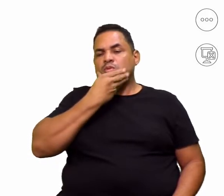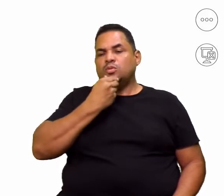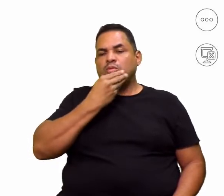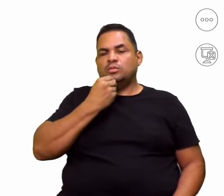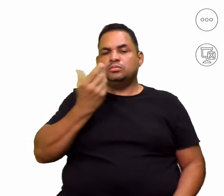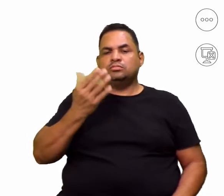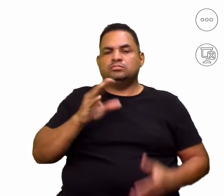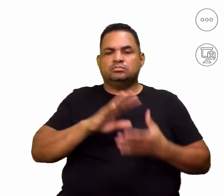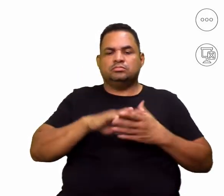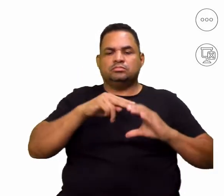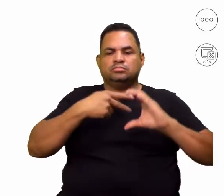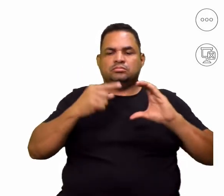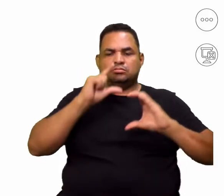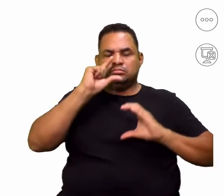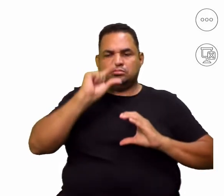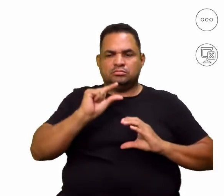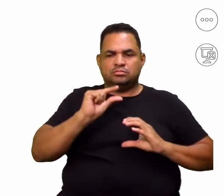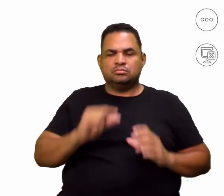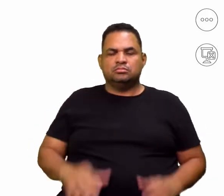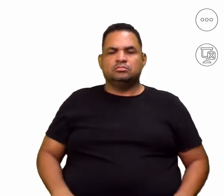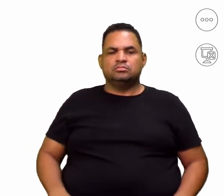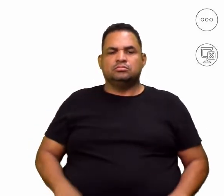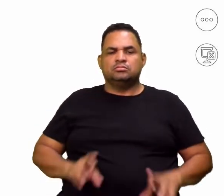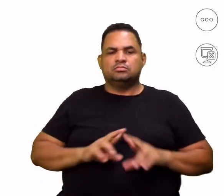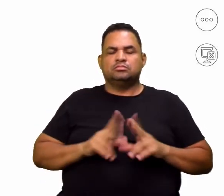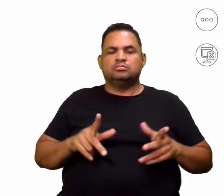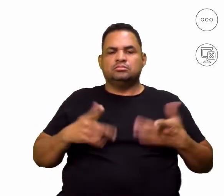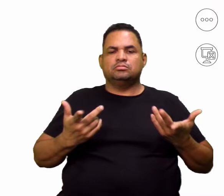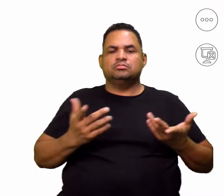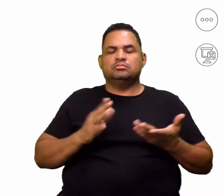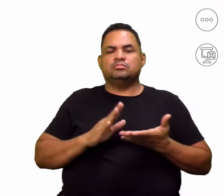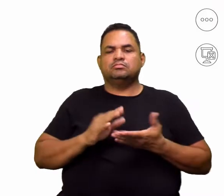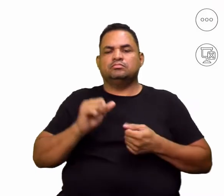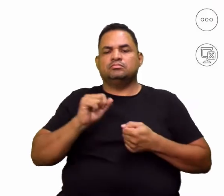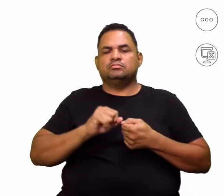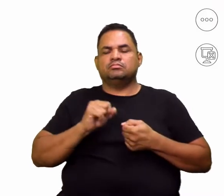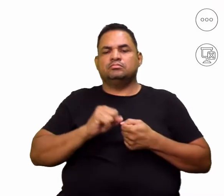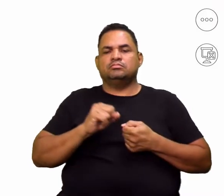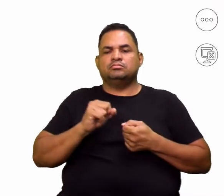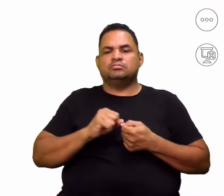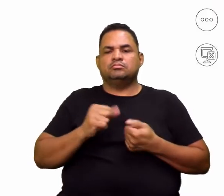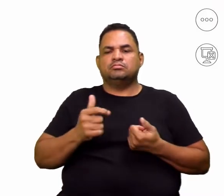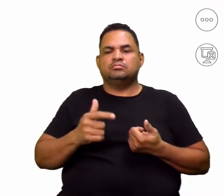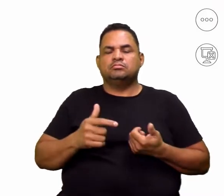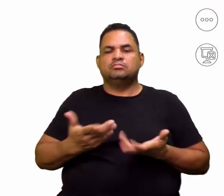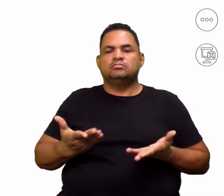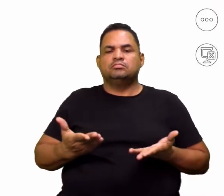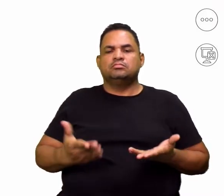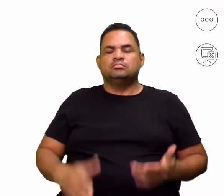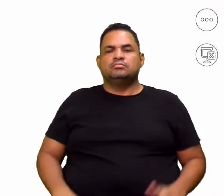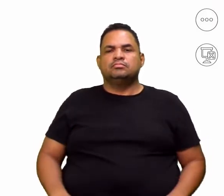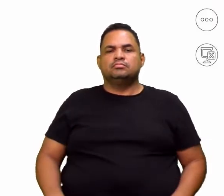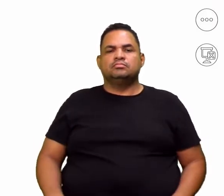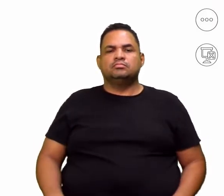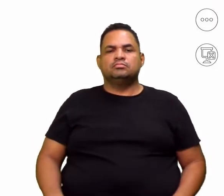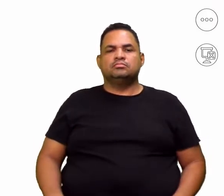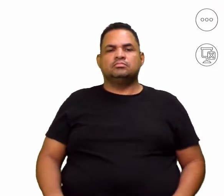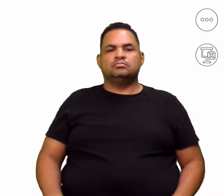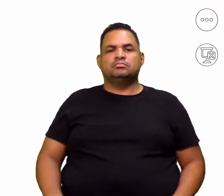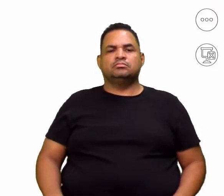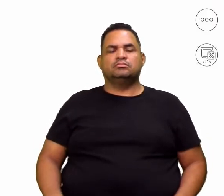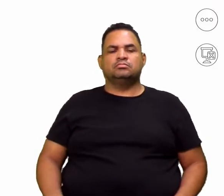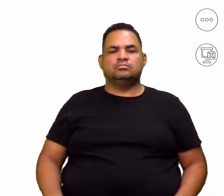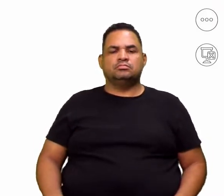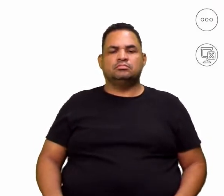bem menorzinho do que o X, né? Ele é bem diferente quando você vai fazer o que nós chamamos de deixa eu ver, a